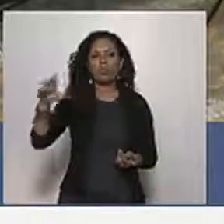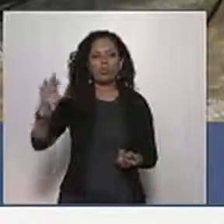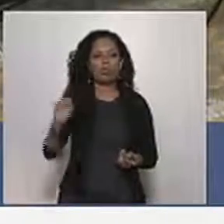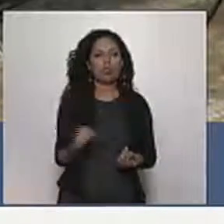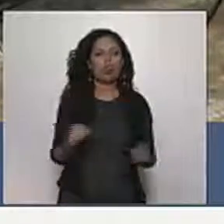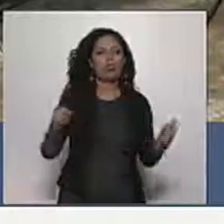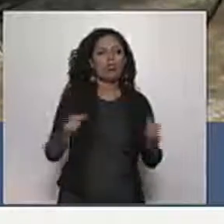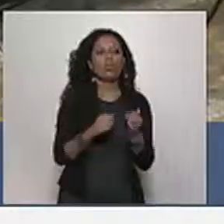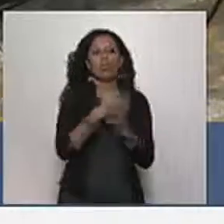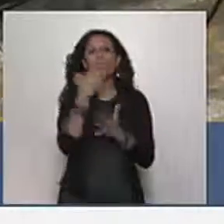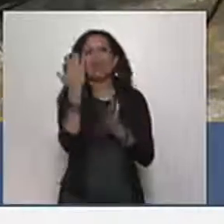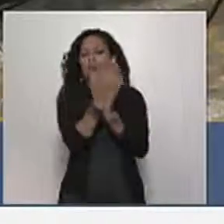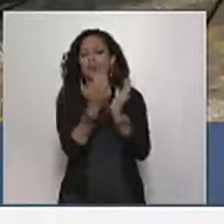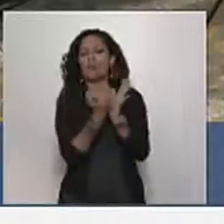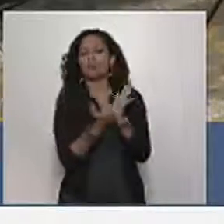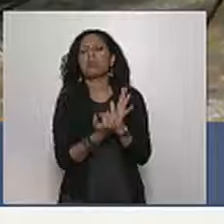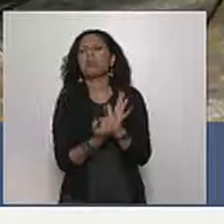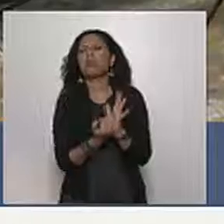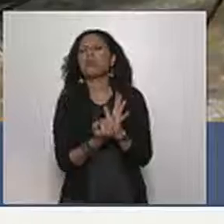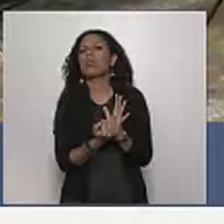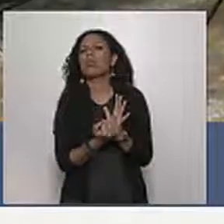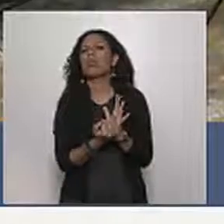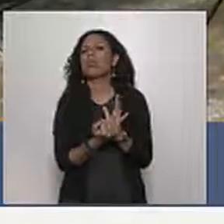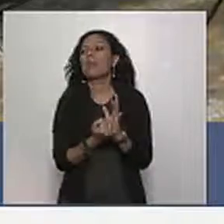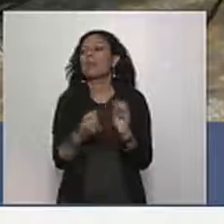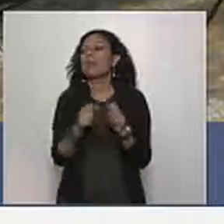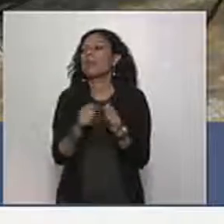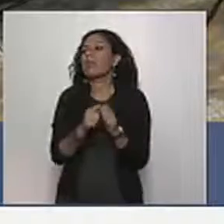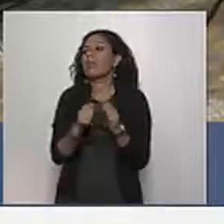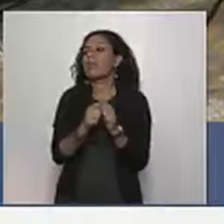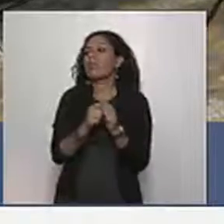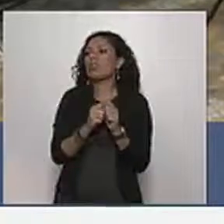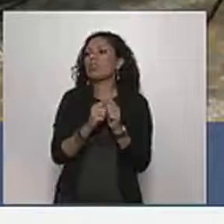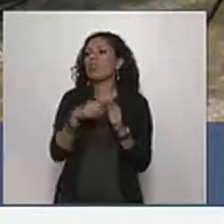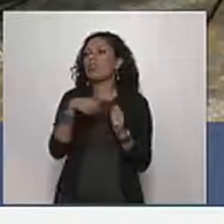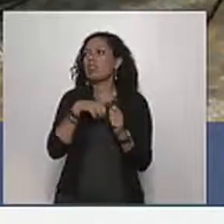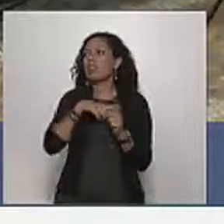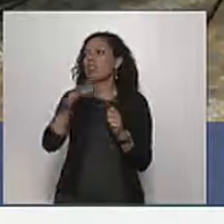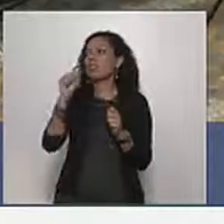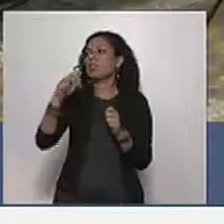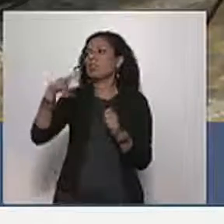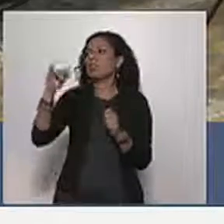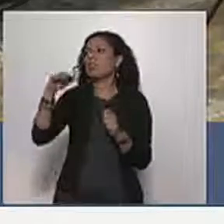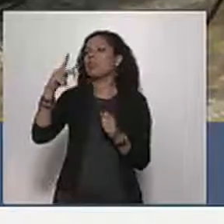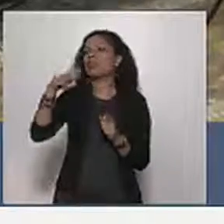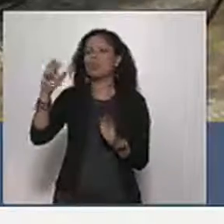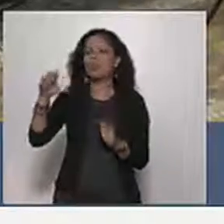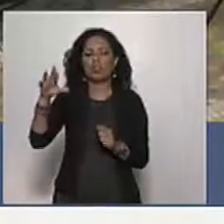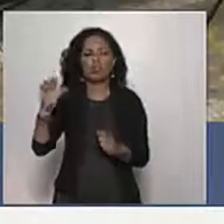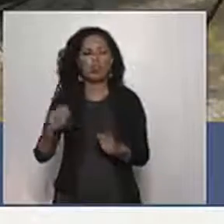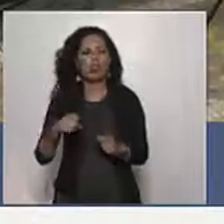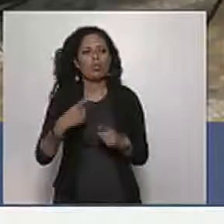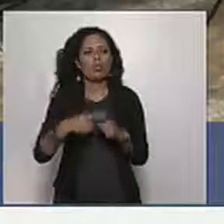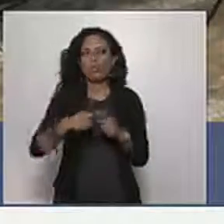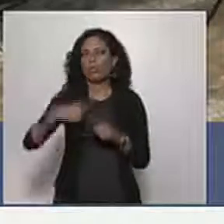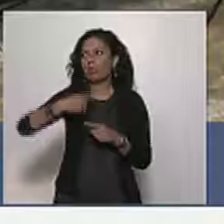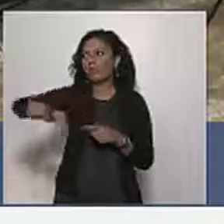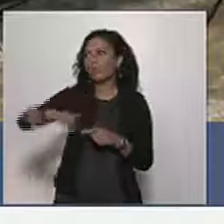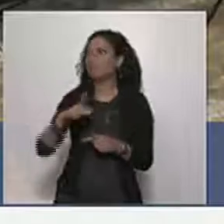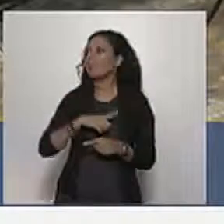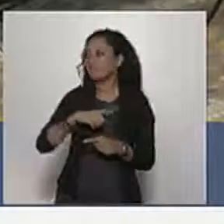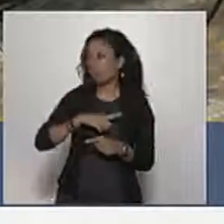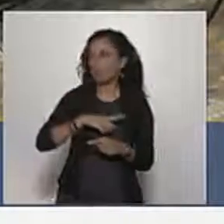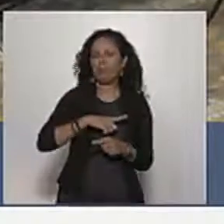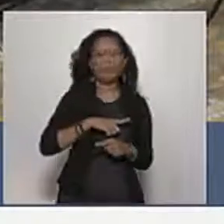os protocolos mínimos para a utilização desse tipo de ação. Afinal de contas, a gente tem previsto a